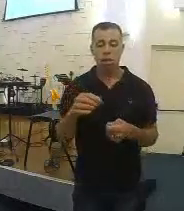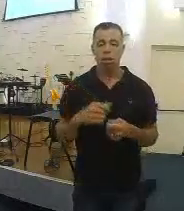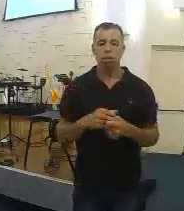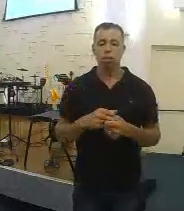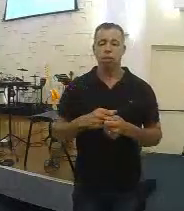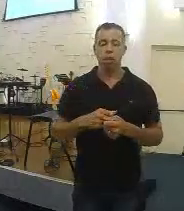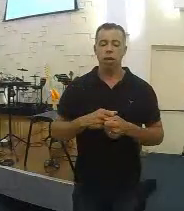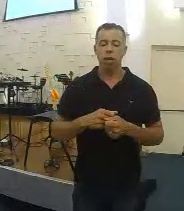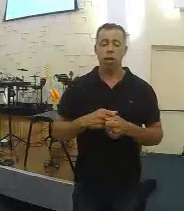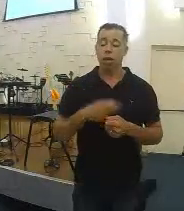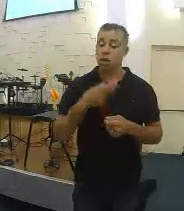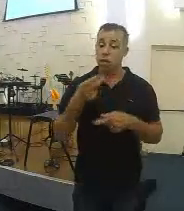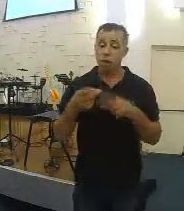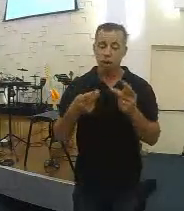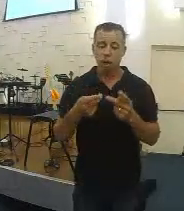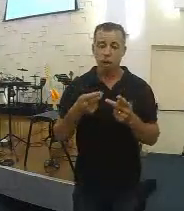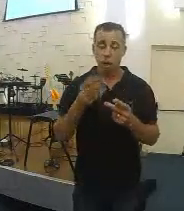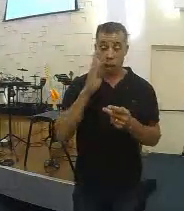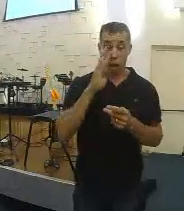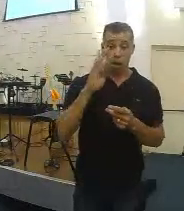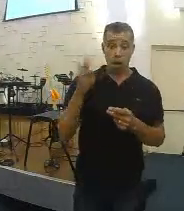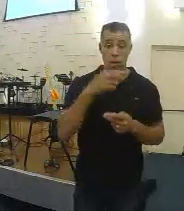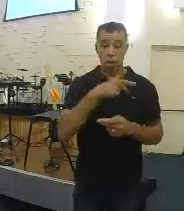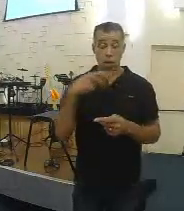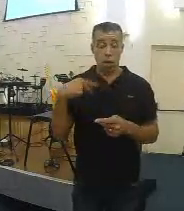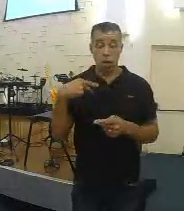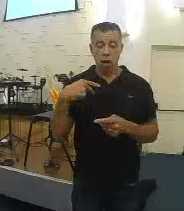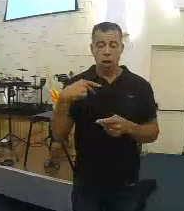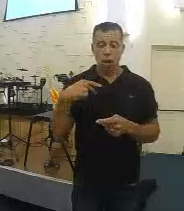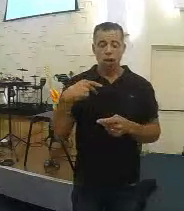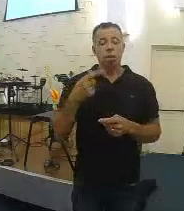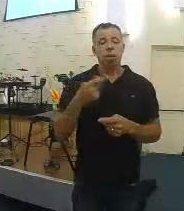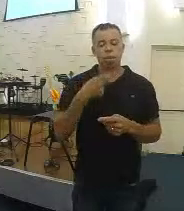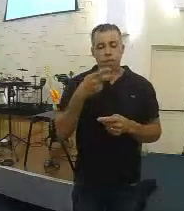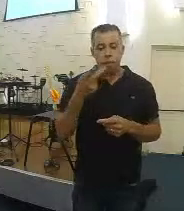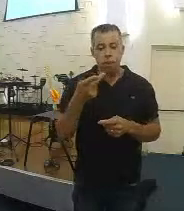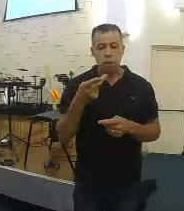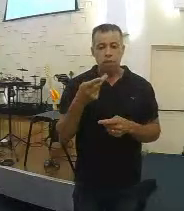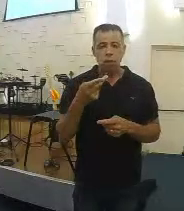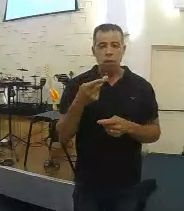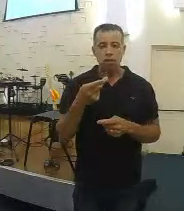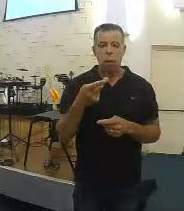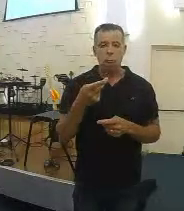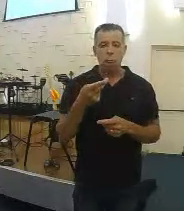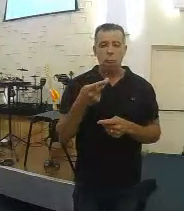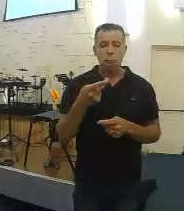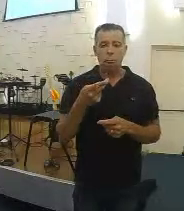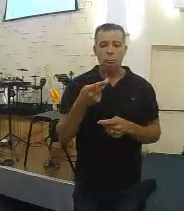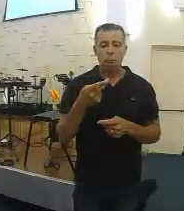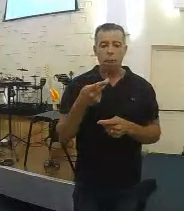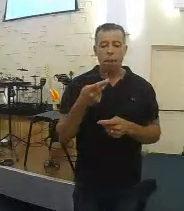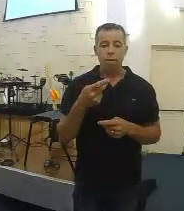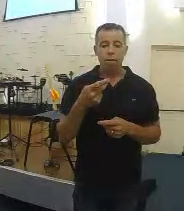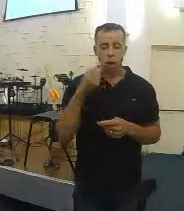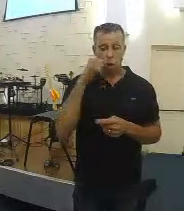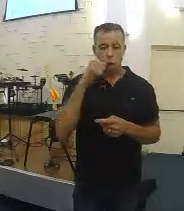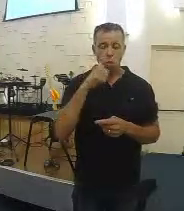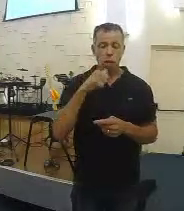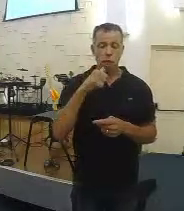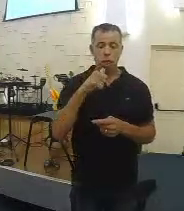isso aqui para a igreja, fiquei espantado, irmãos, com a imagem de uma jovem chinesa,